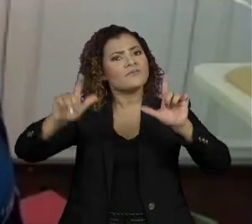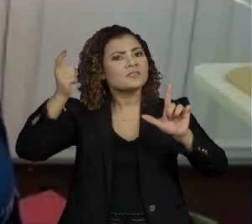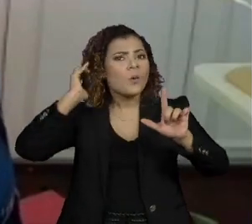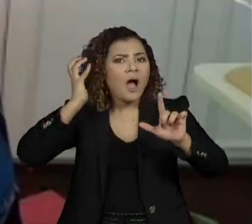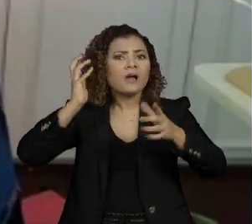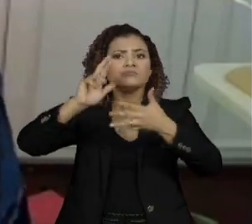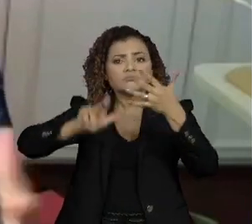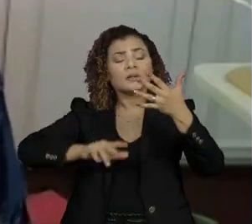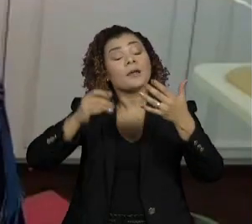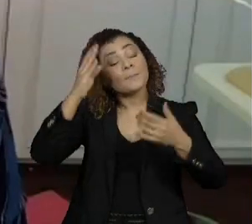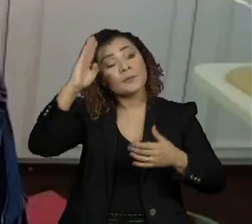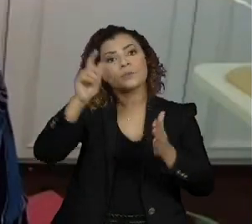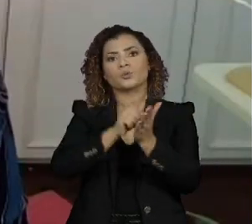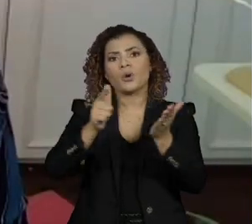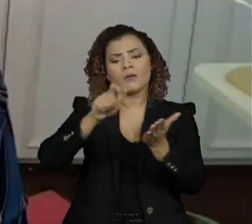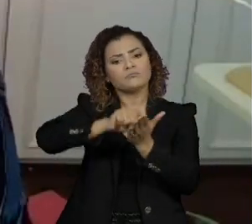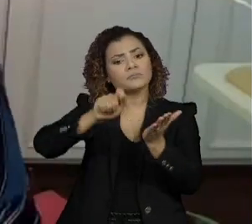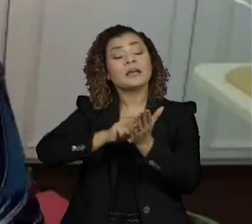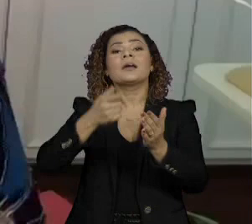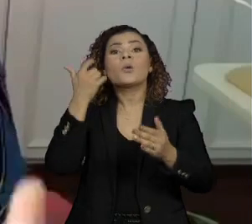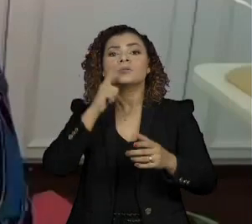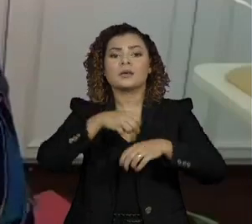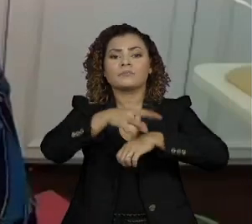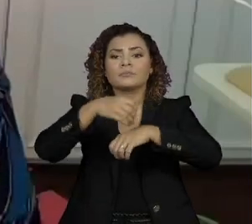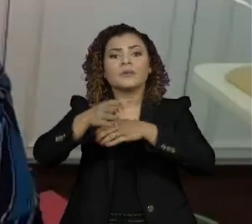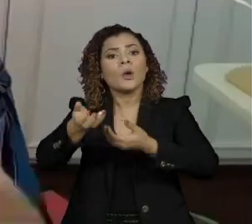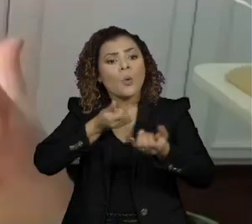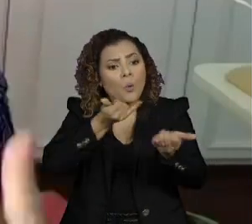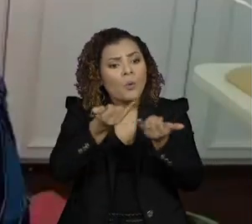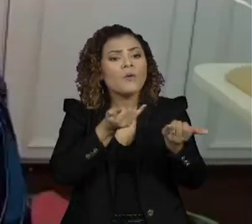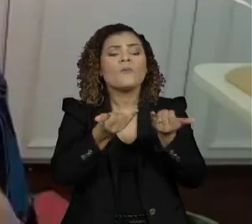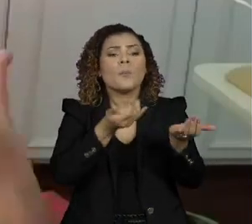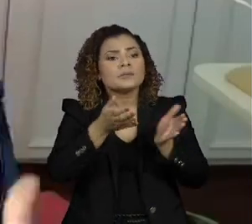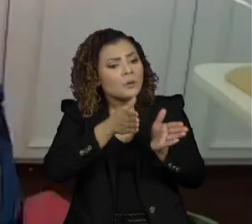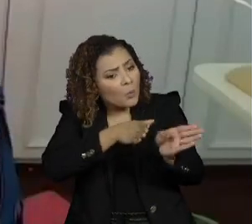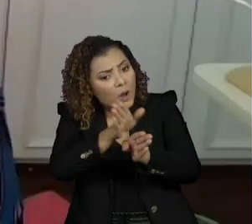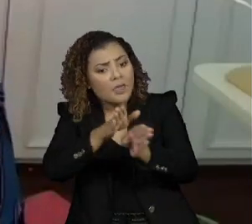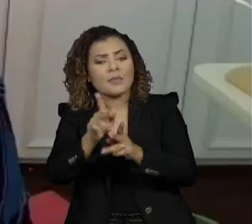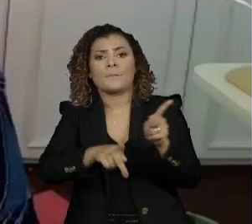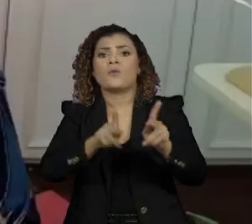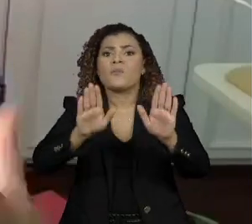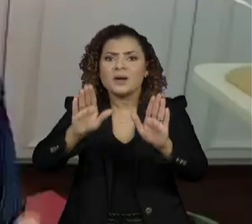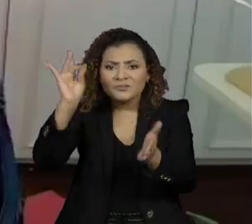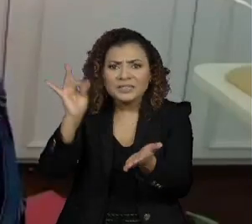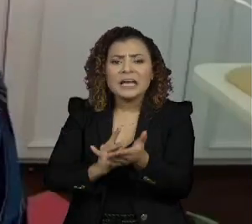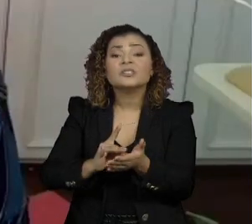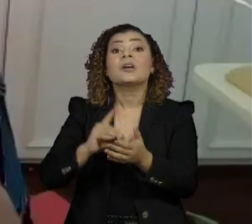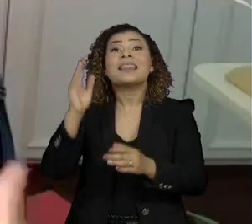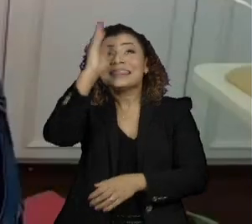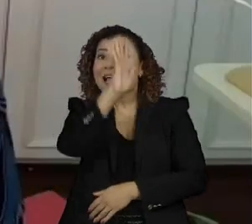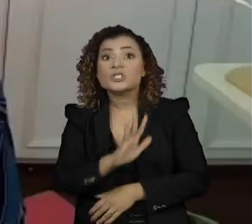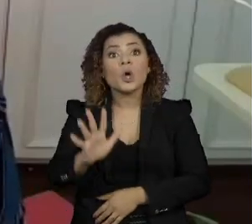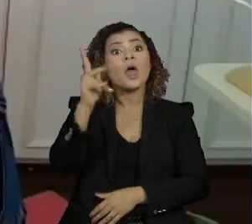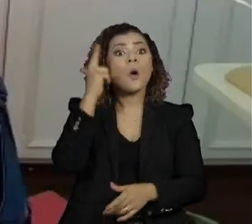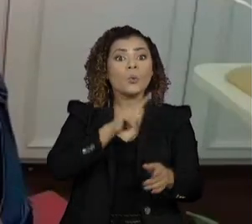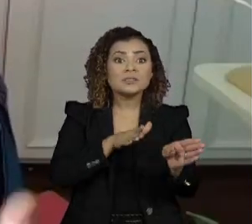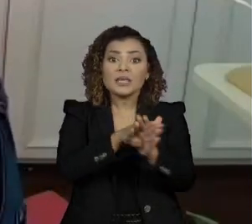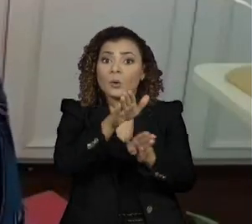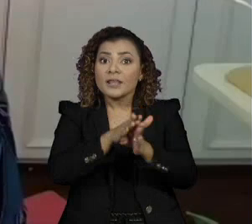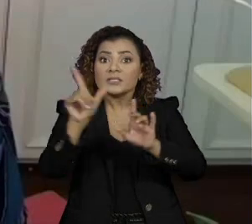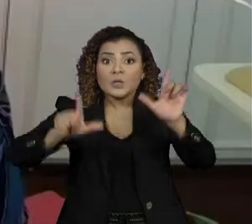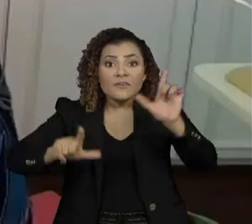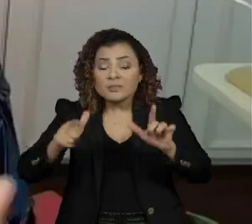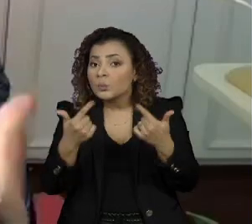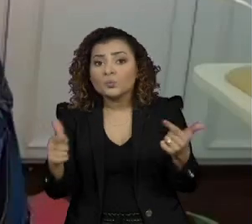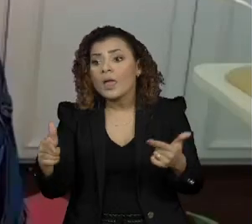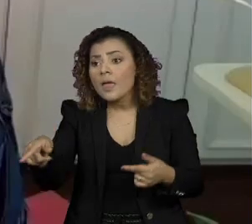a emergência, está cumprindo um papel fundamental, mas o fato é o seguinte, não há nenhuma campanha nacional de contenção